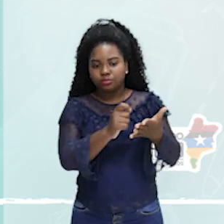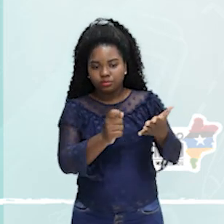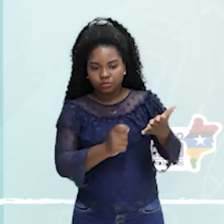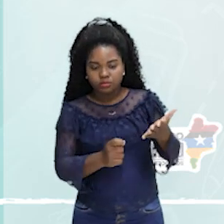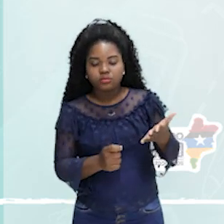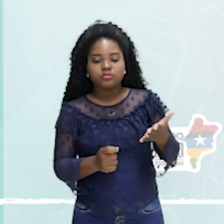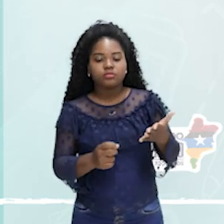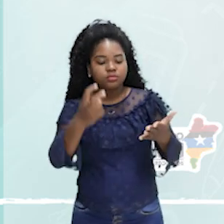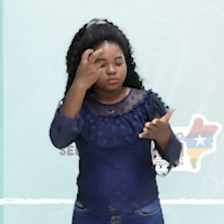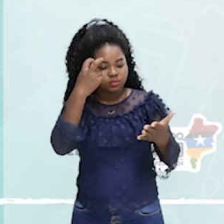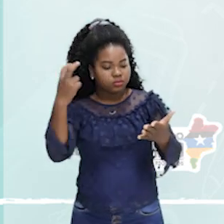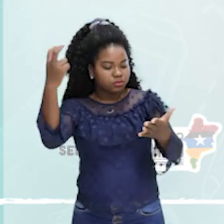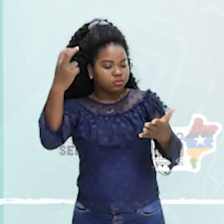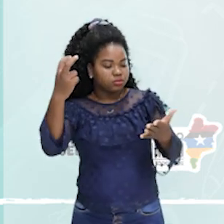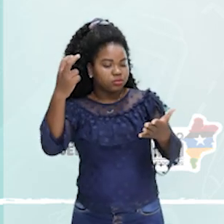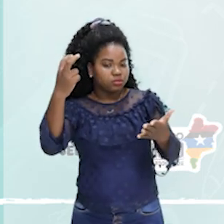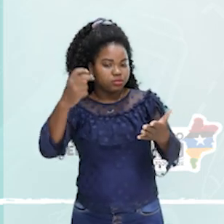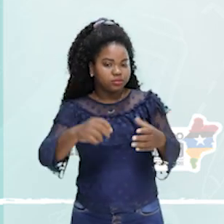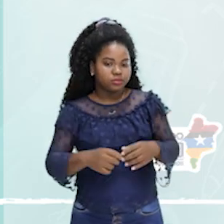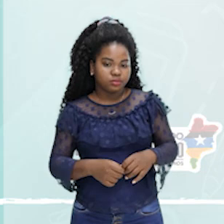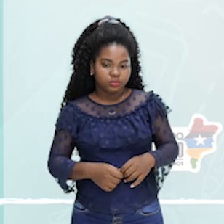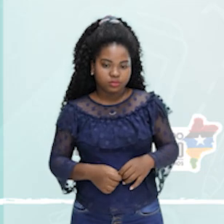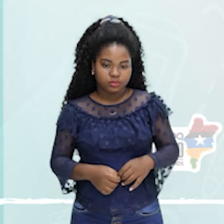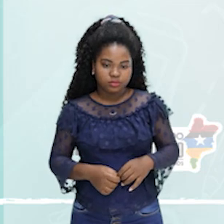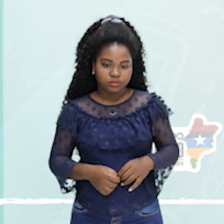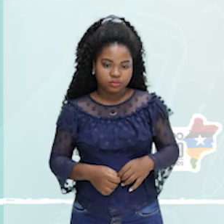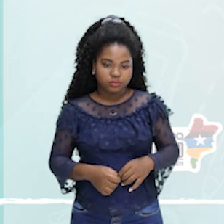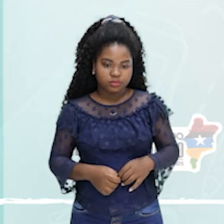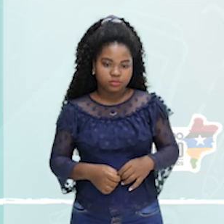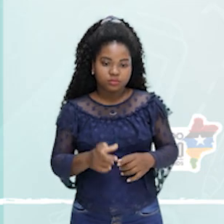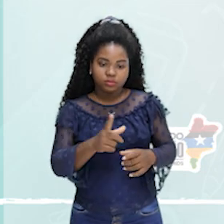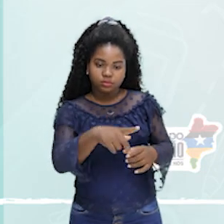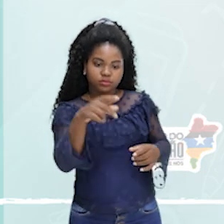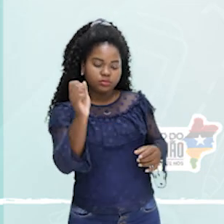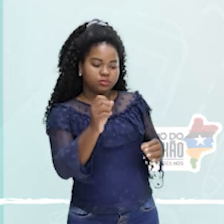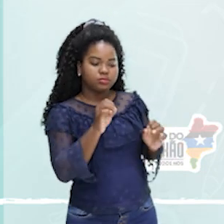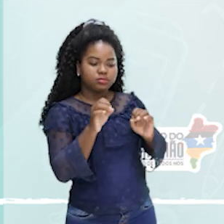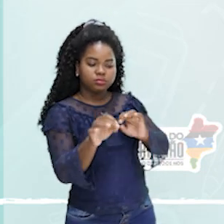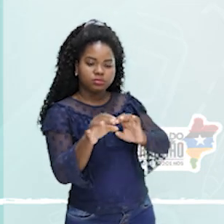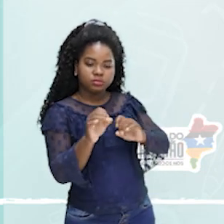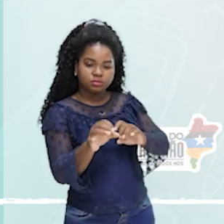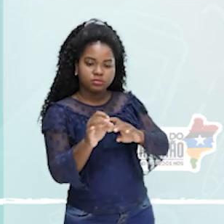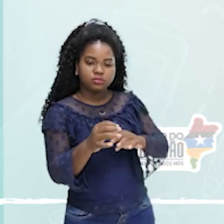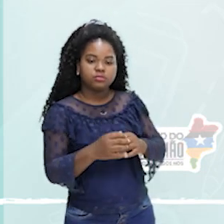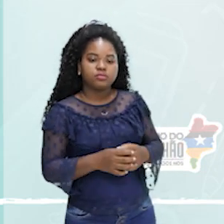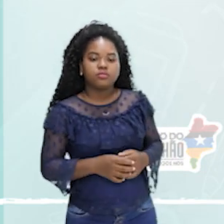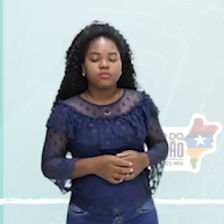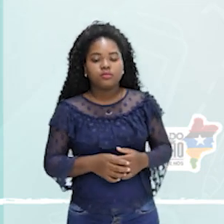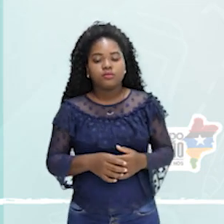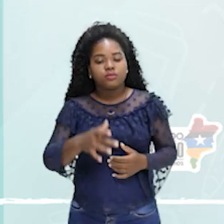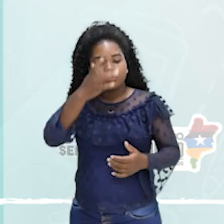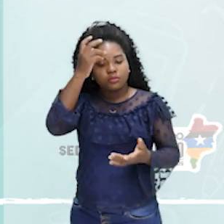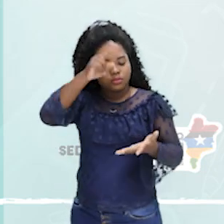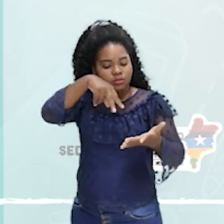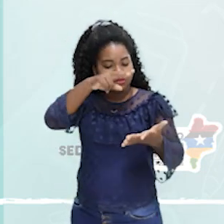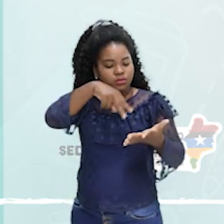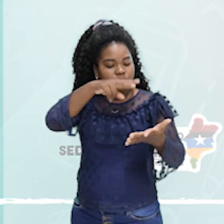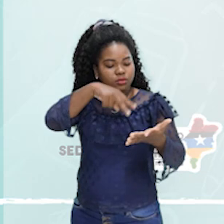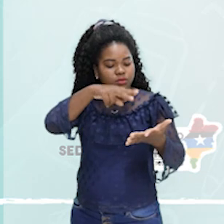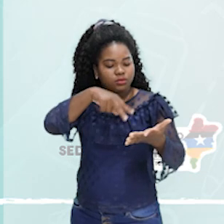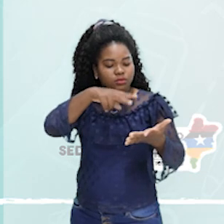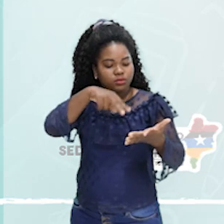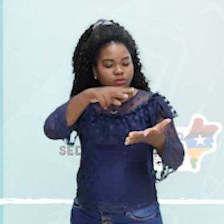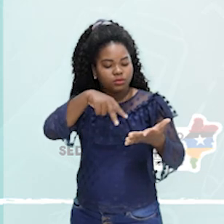coisas inteligentes, né? Preferem ensinar os leitores a ler. Ela faz